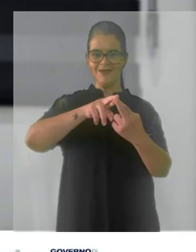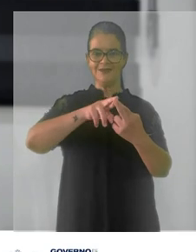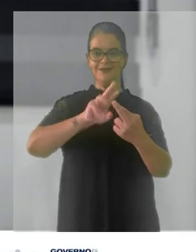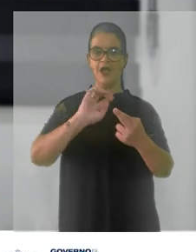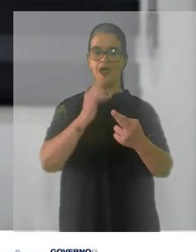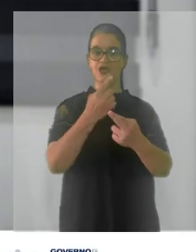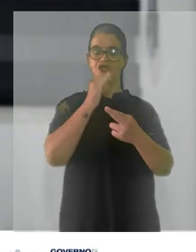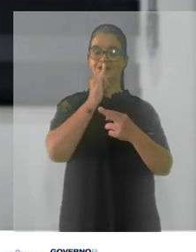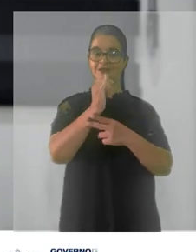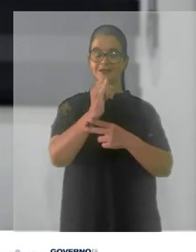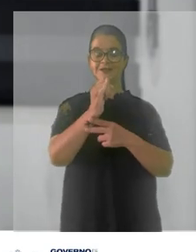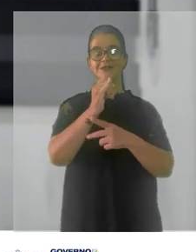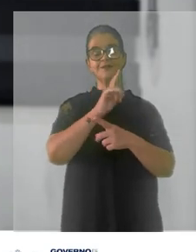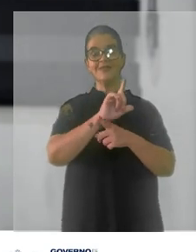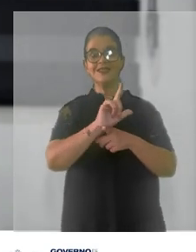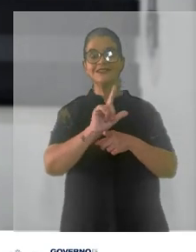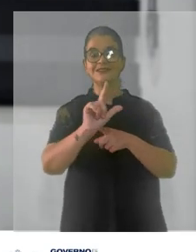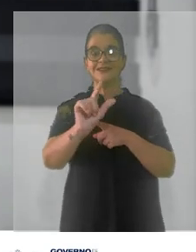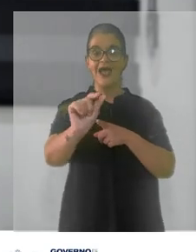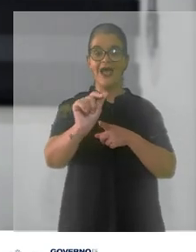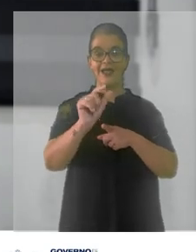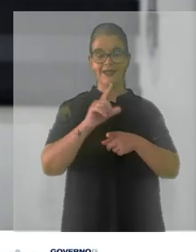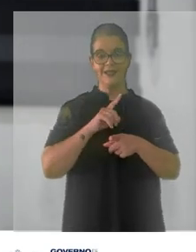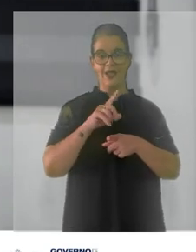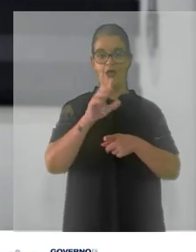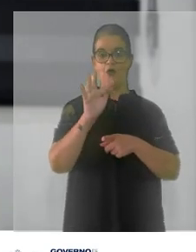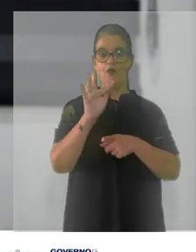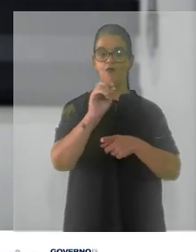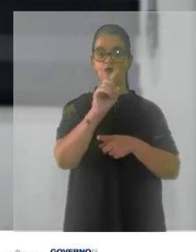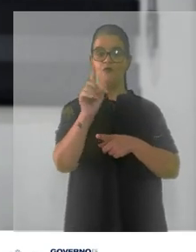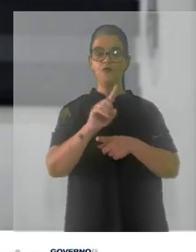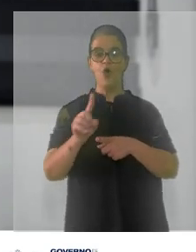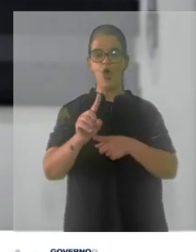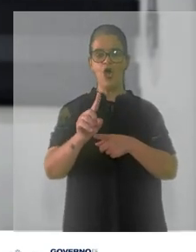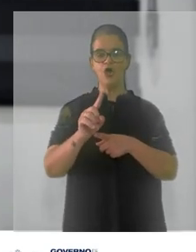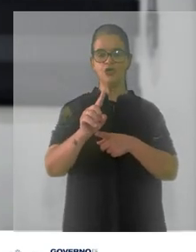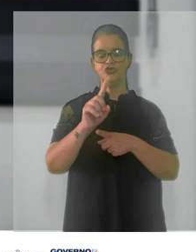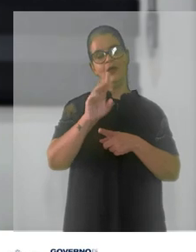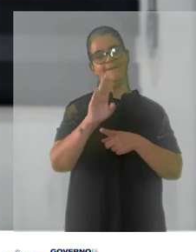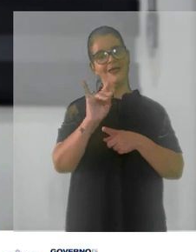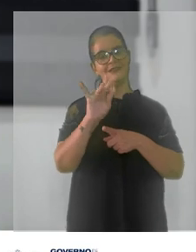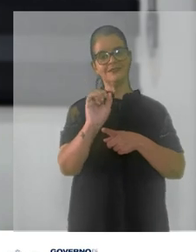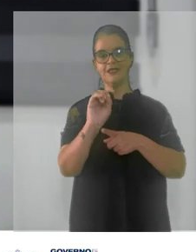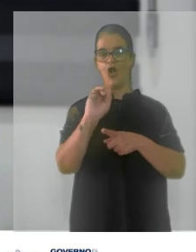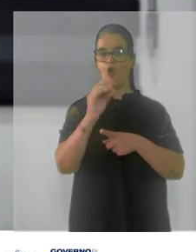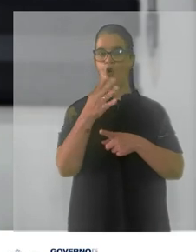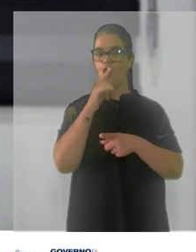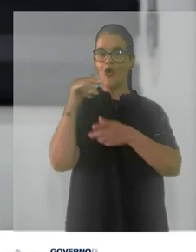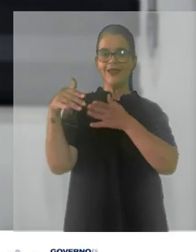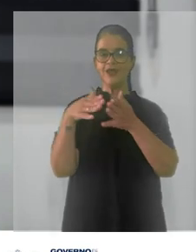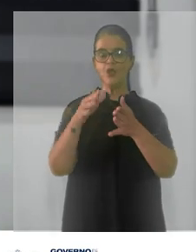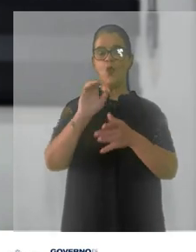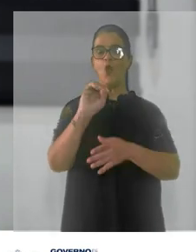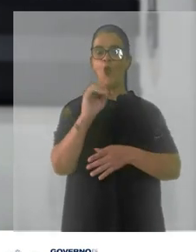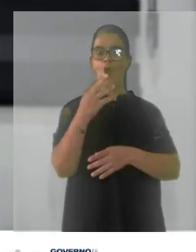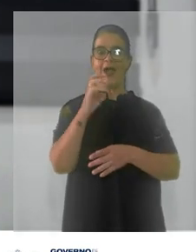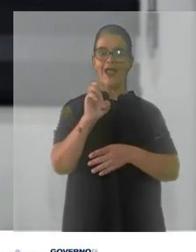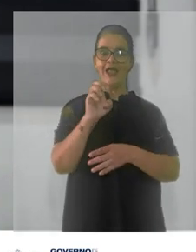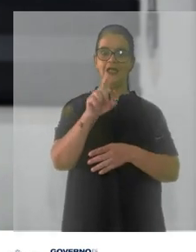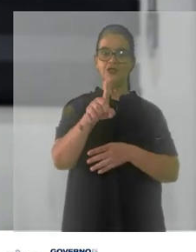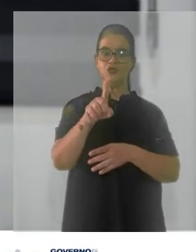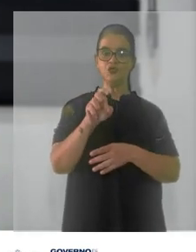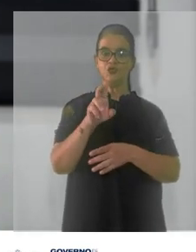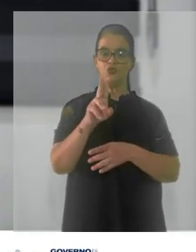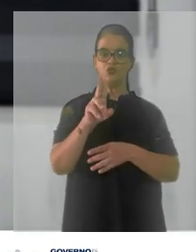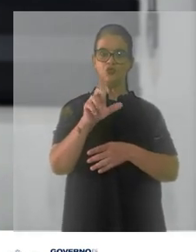chama de saída dessa bacia, foz da bacia ou do rio, ou exutório, com